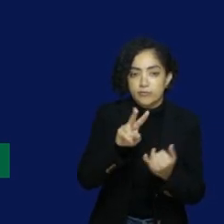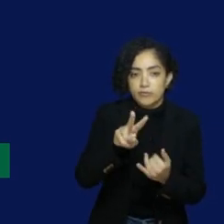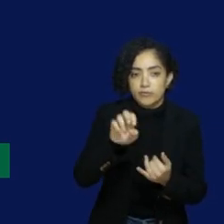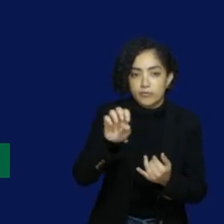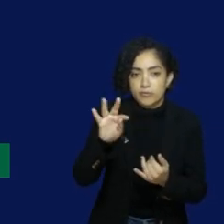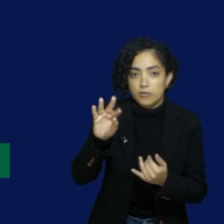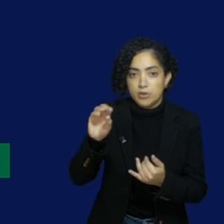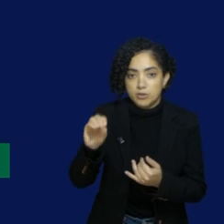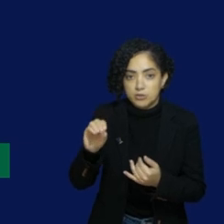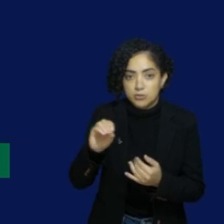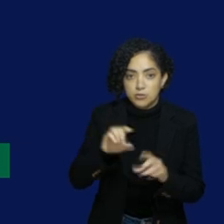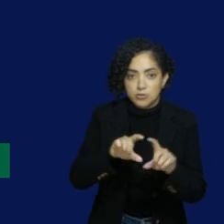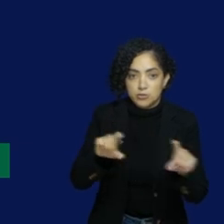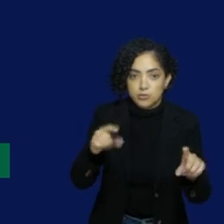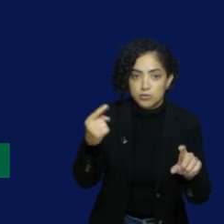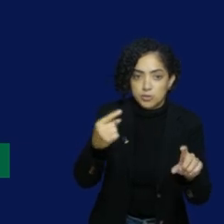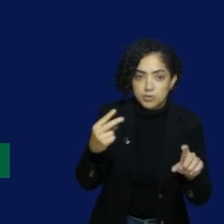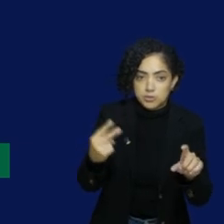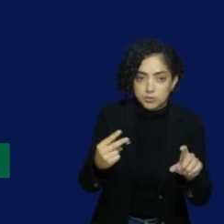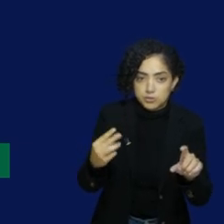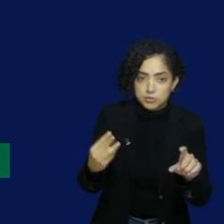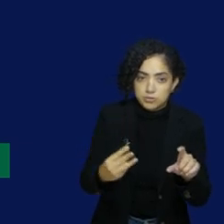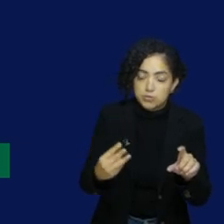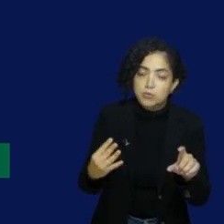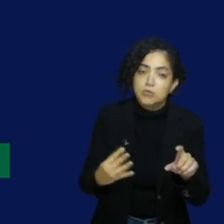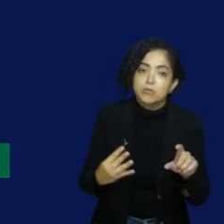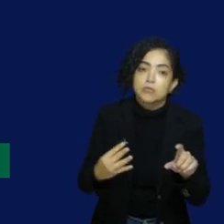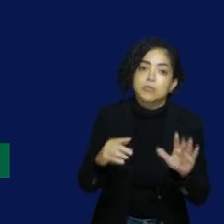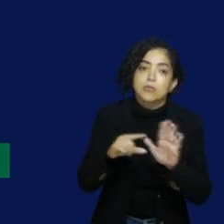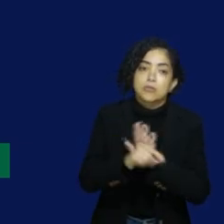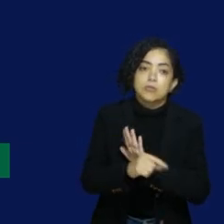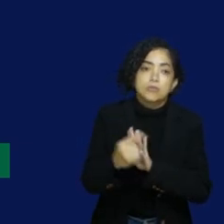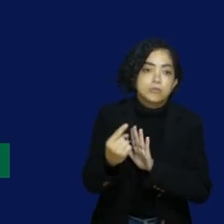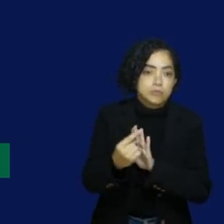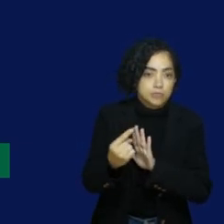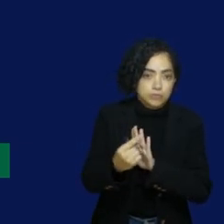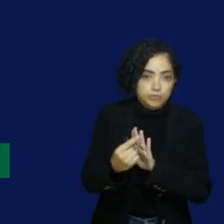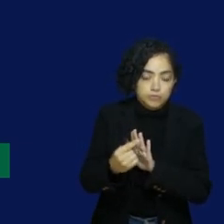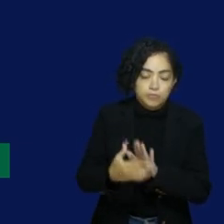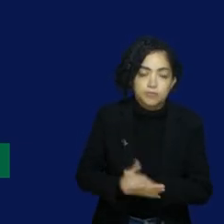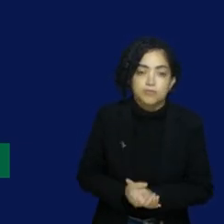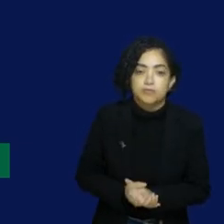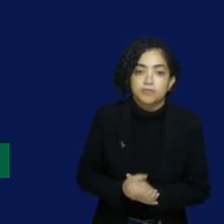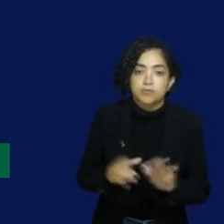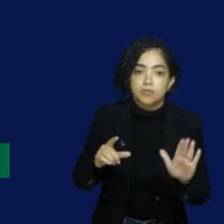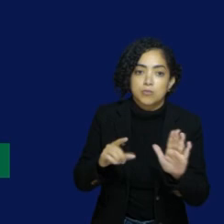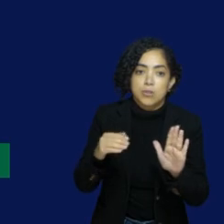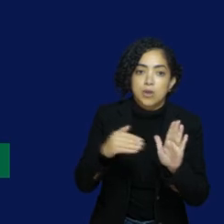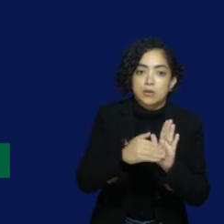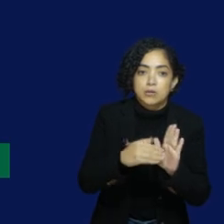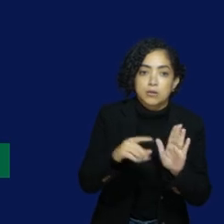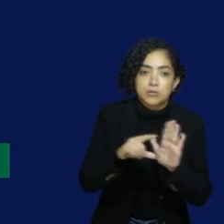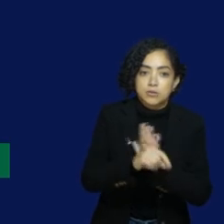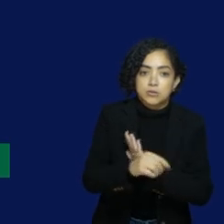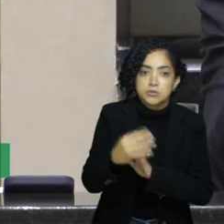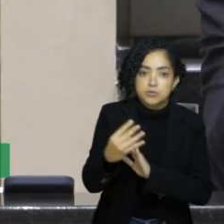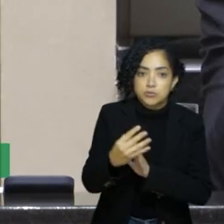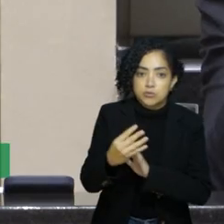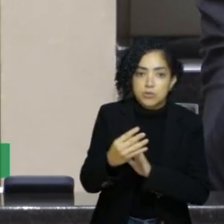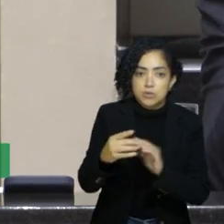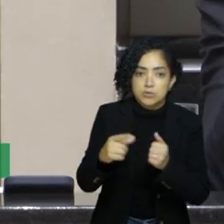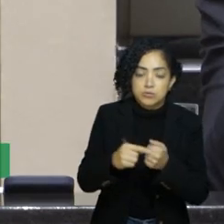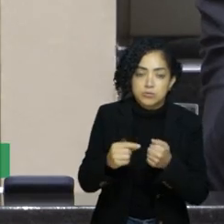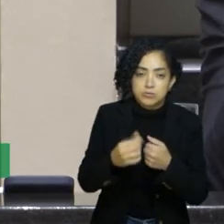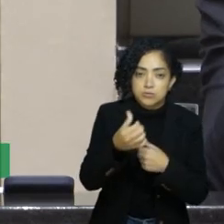aos parágrafos 1º, 2º, 3º e 4º, inciso 1º, ao inciso 4º do artigo 6º e ao